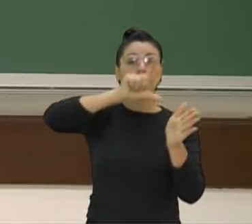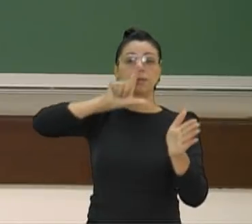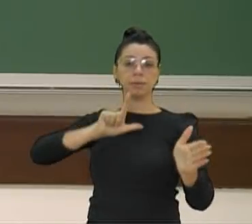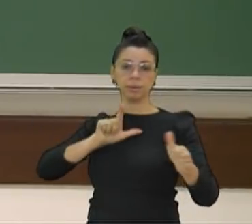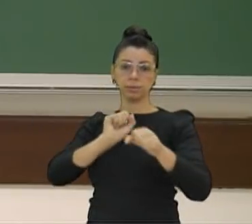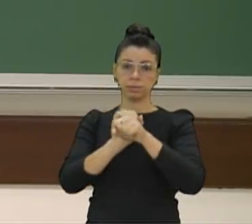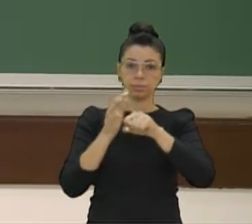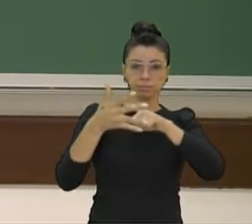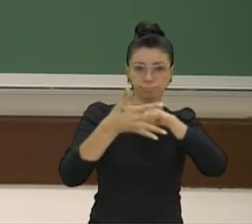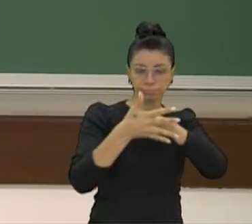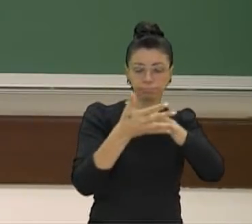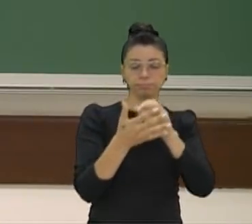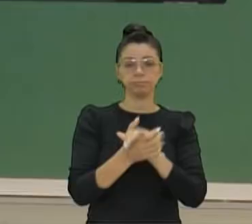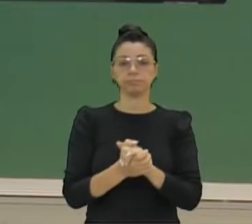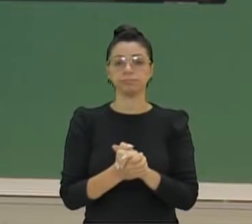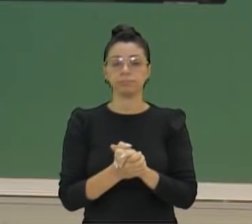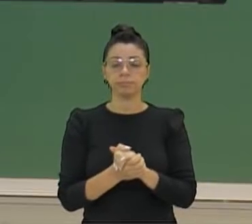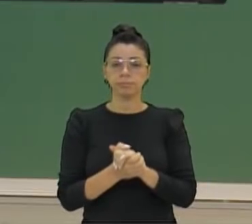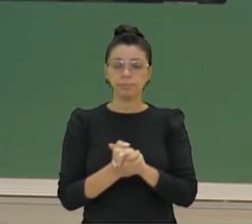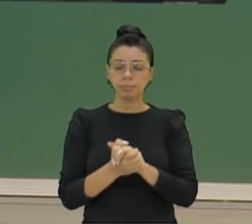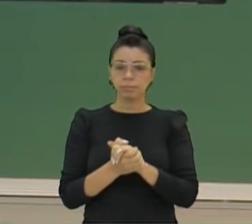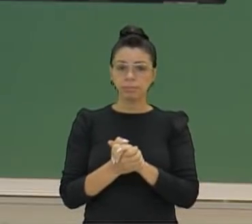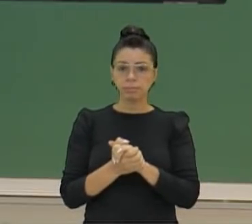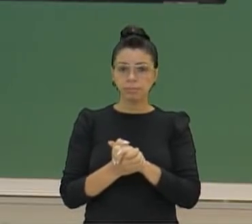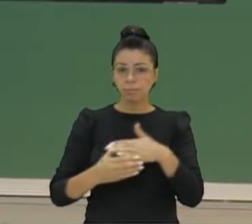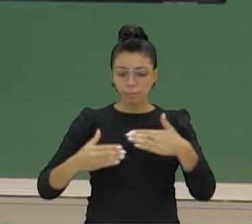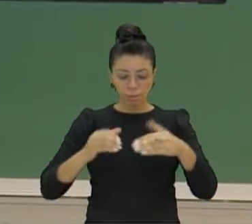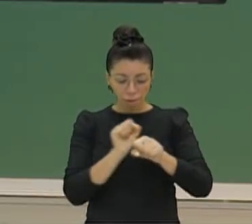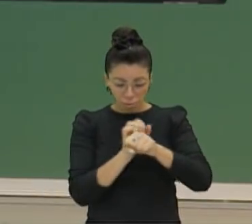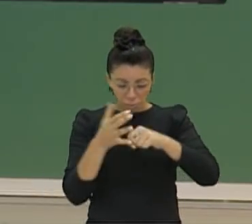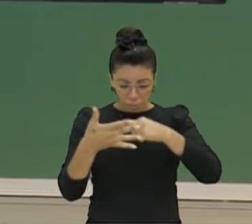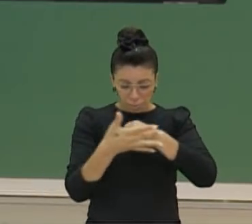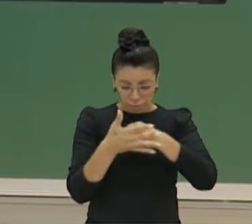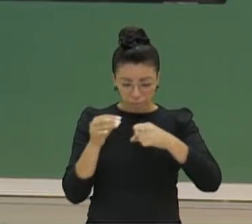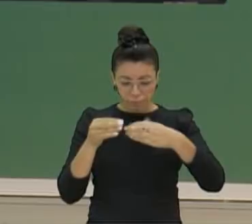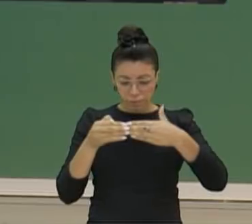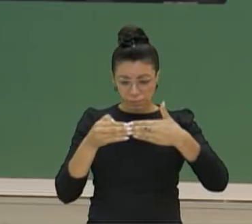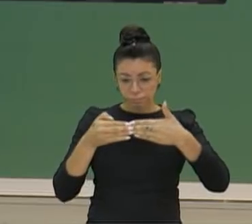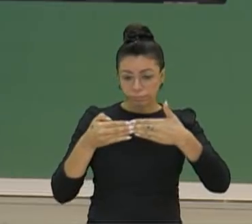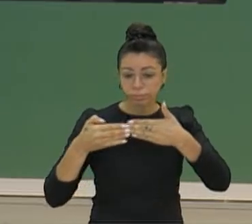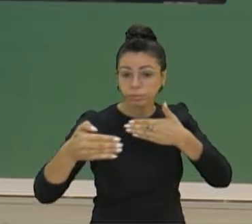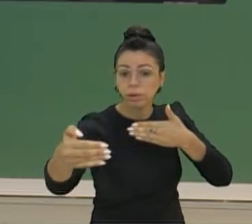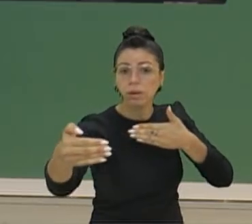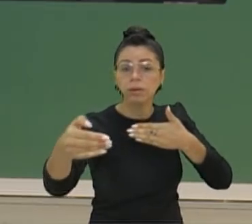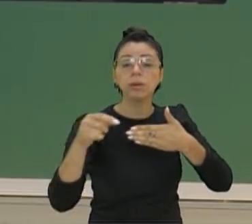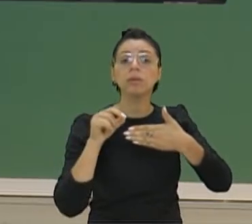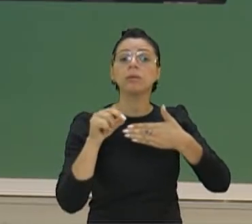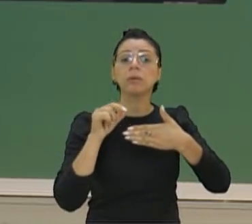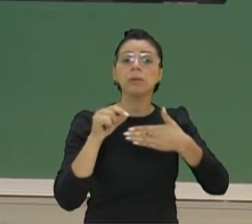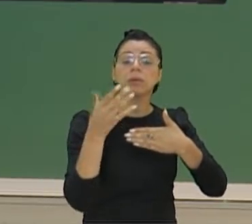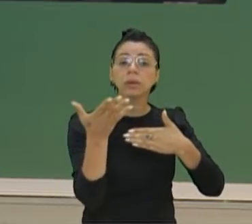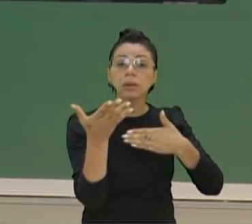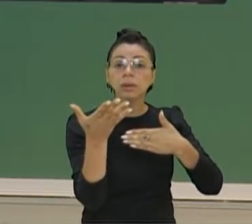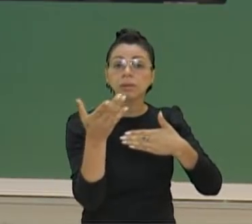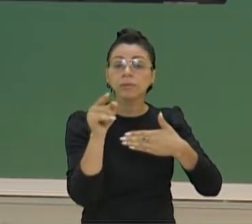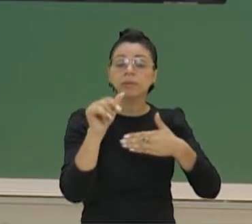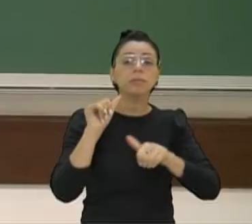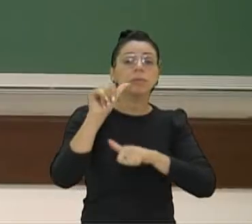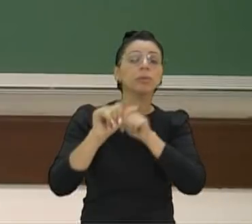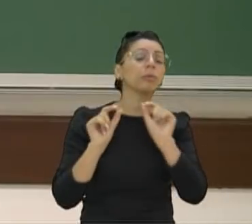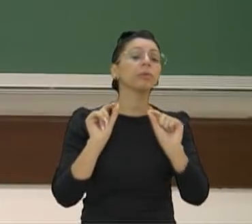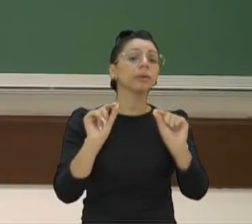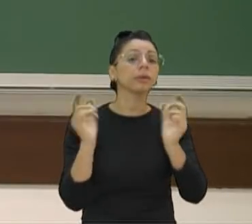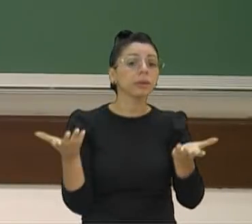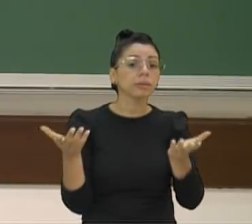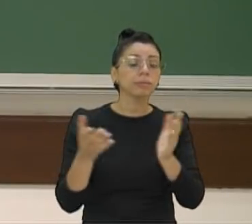pandemia? Quem será você daqui para frente? Na escola, pensando no meio ambiente, pensando no todo. E